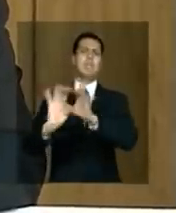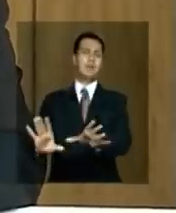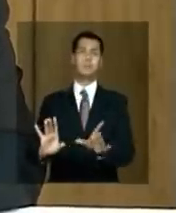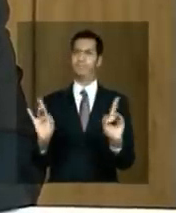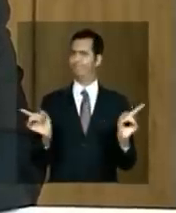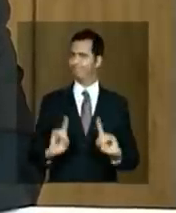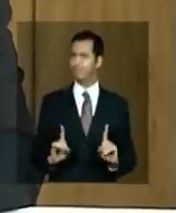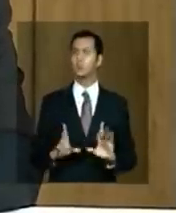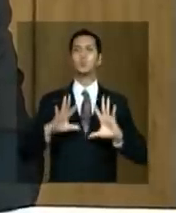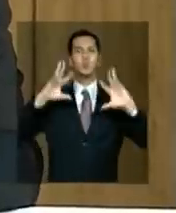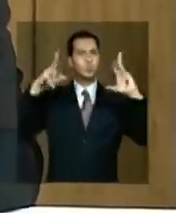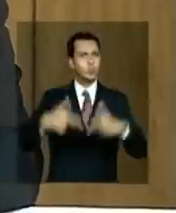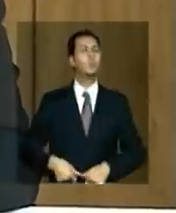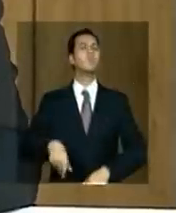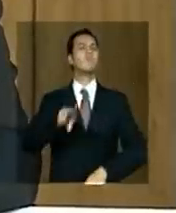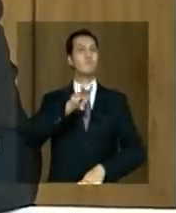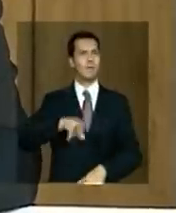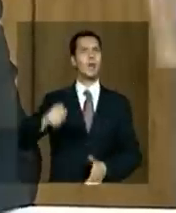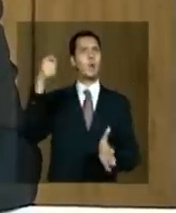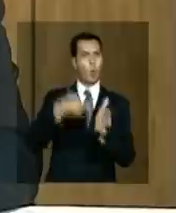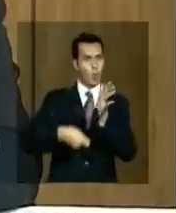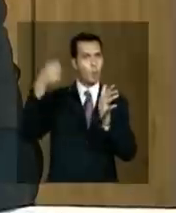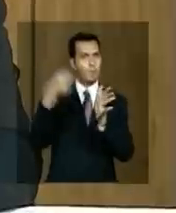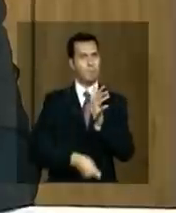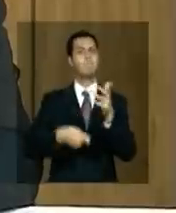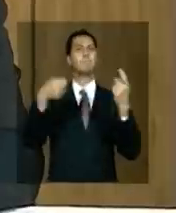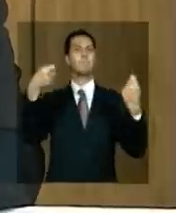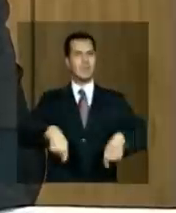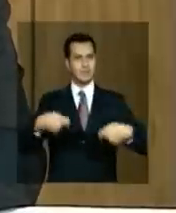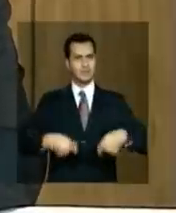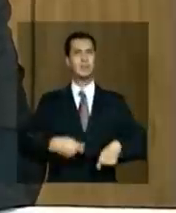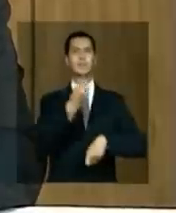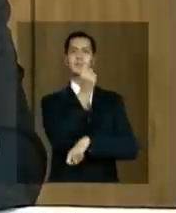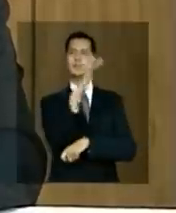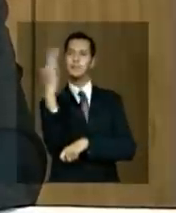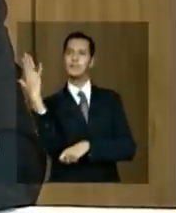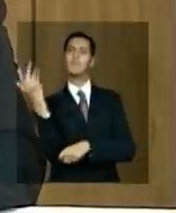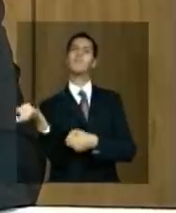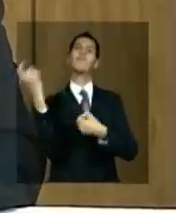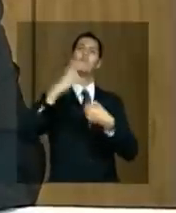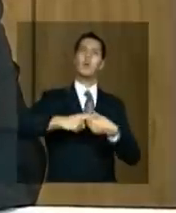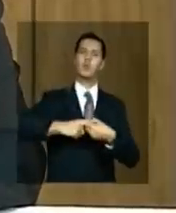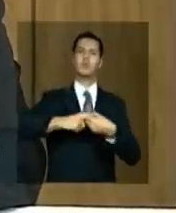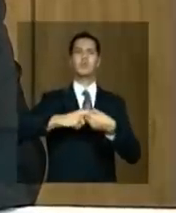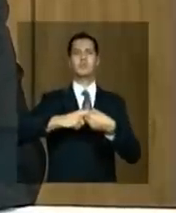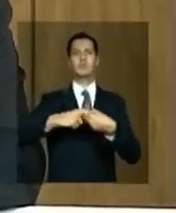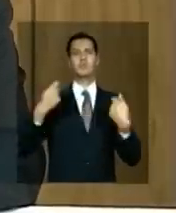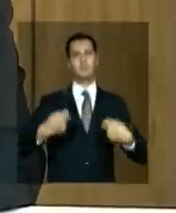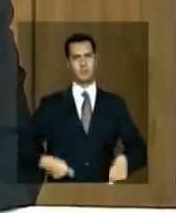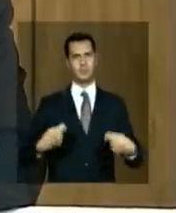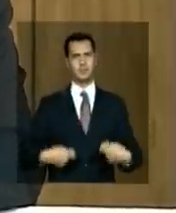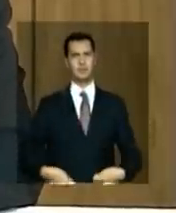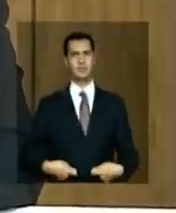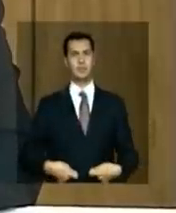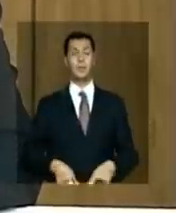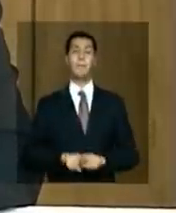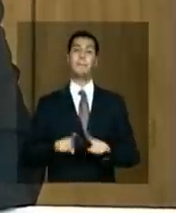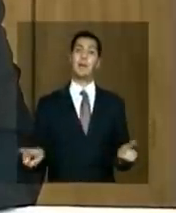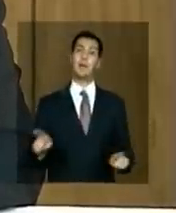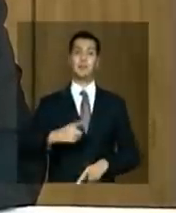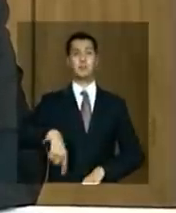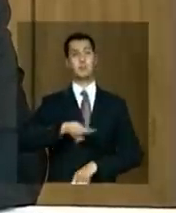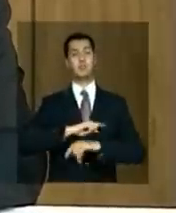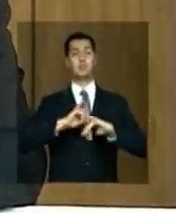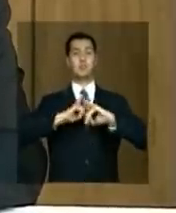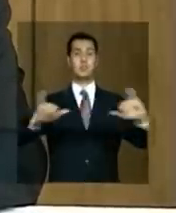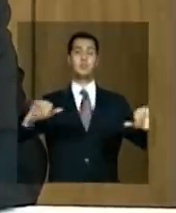permanente que foram utilizadas ao longo dos anos mas estamos dizendo que esta recomposição